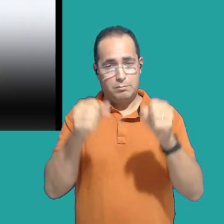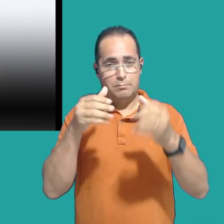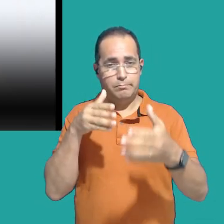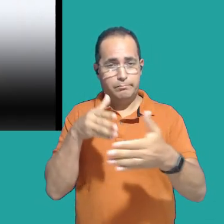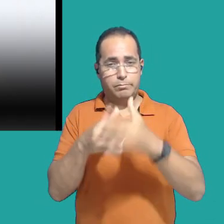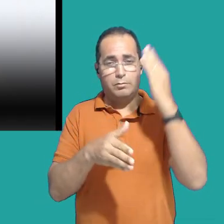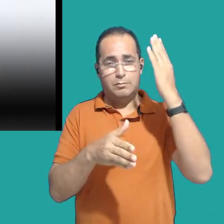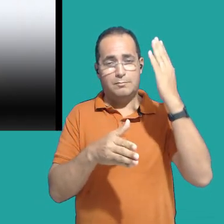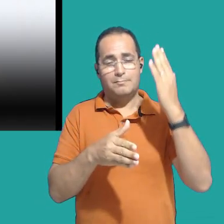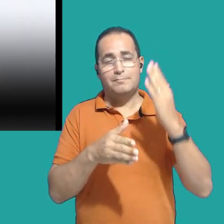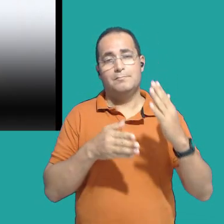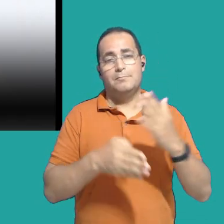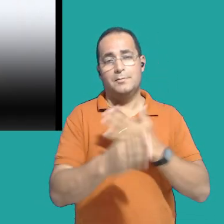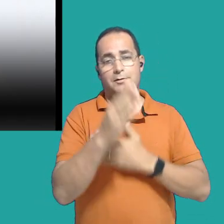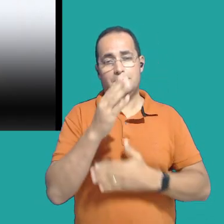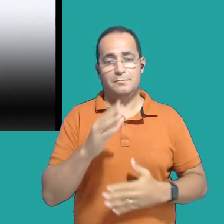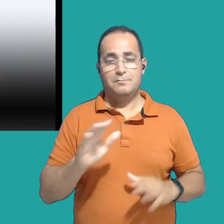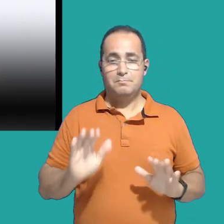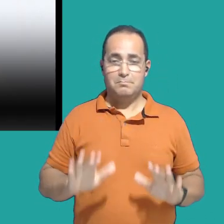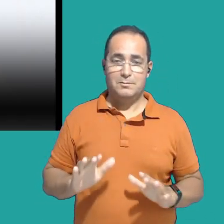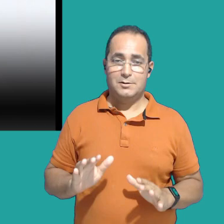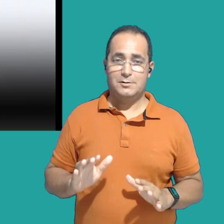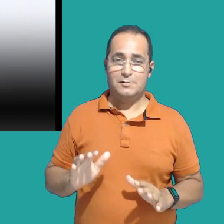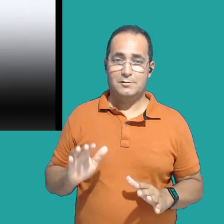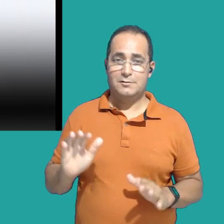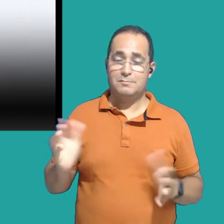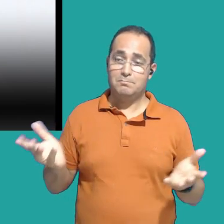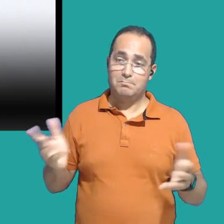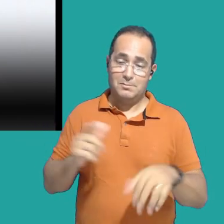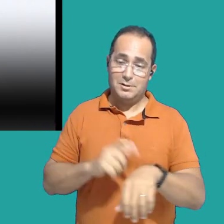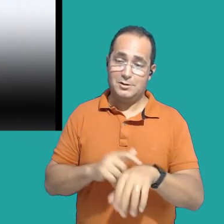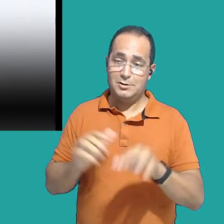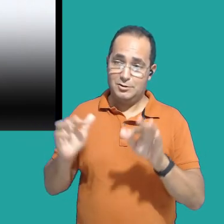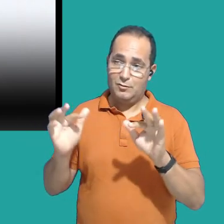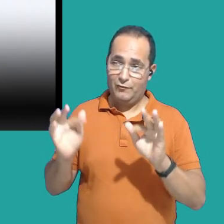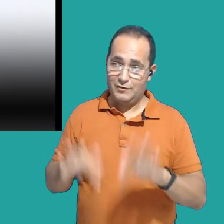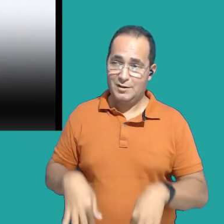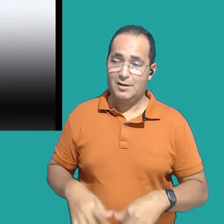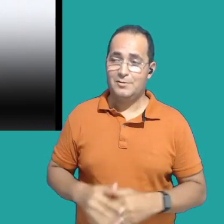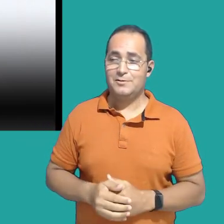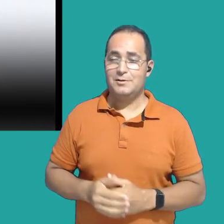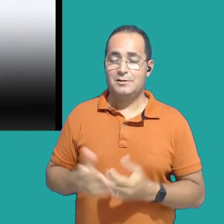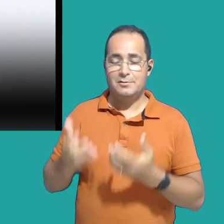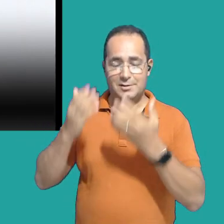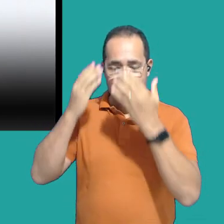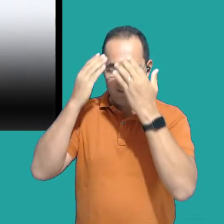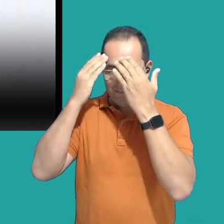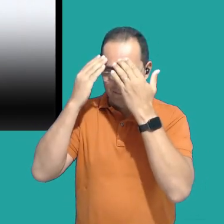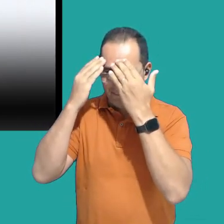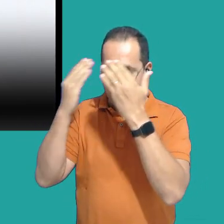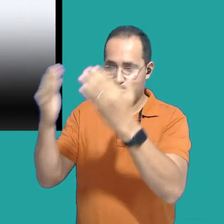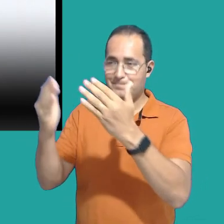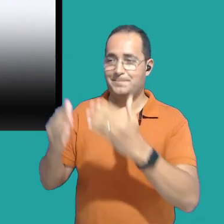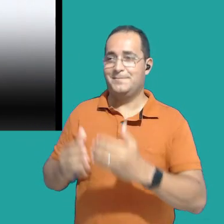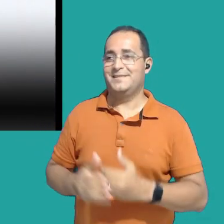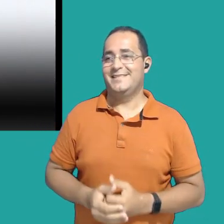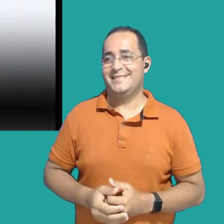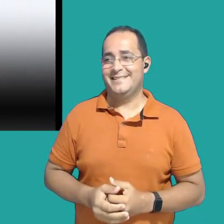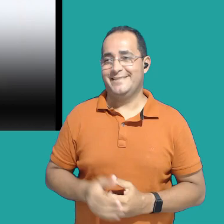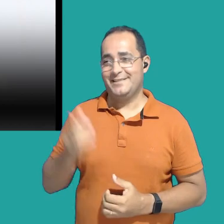o diálogo é importante. Mas, Felipe, a gente chegou ao final e eu queria